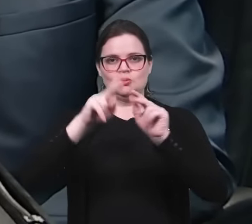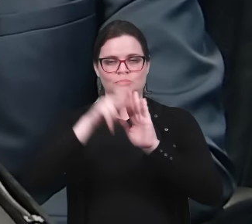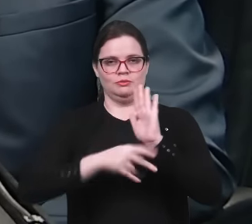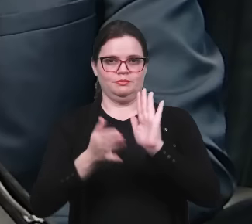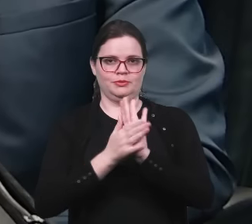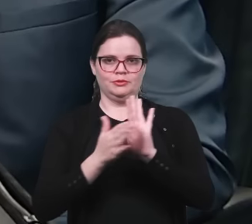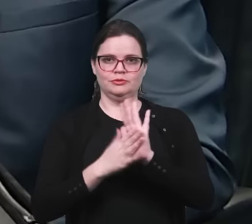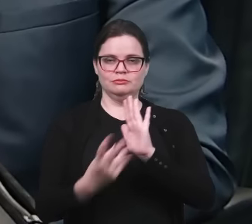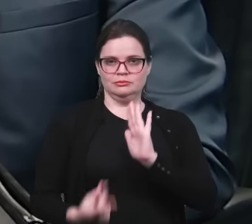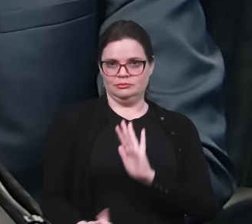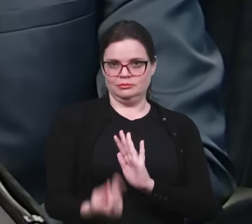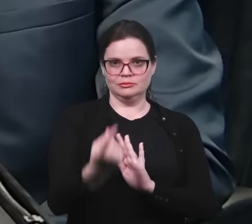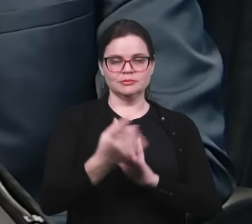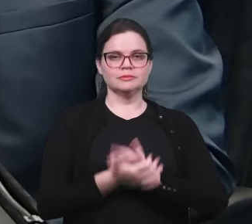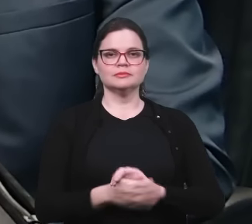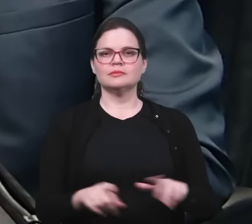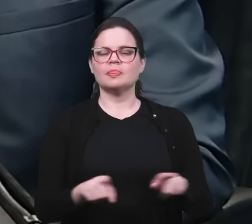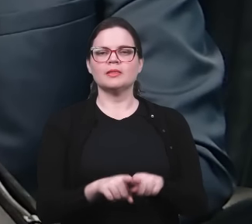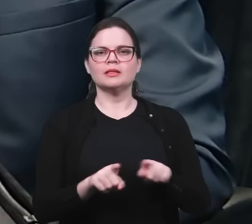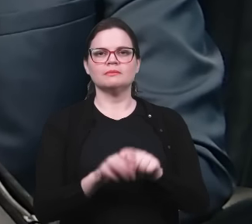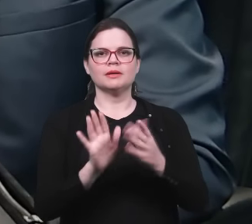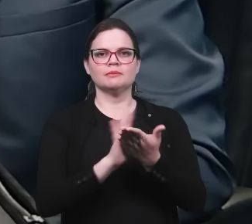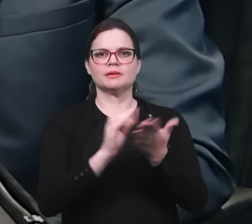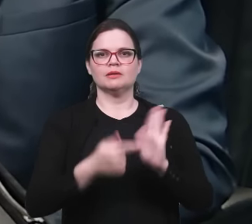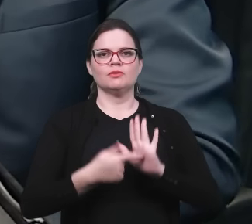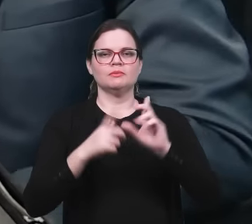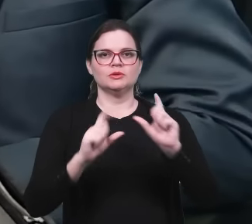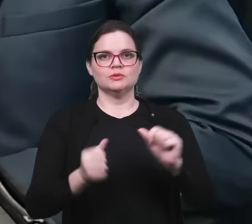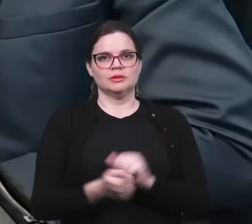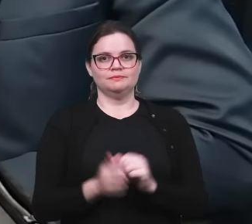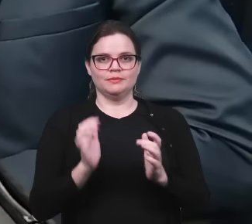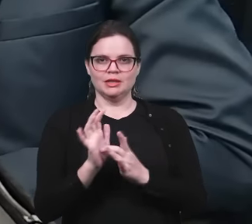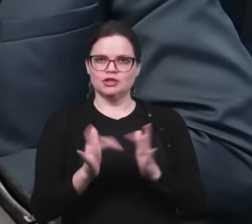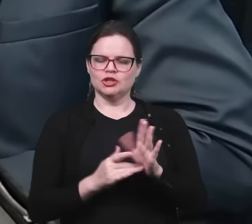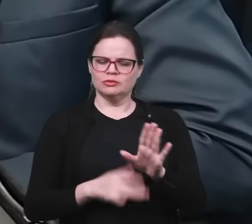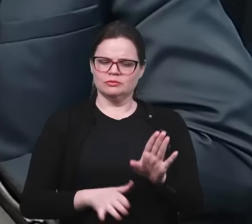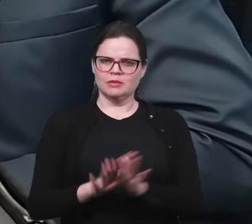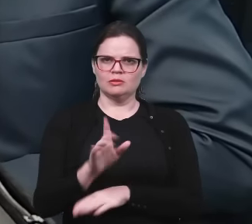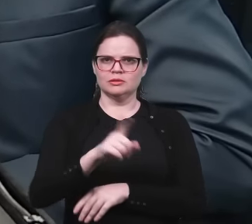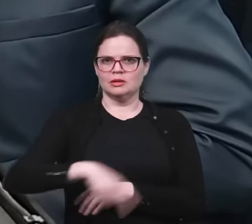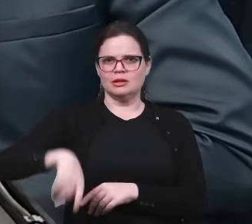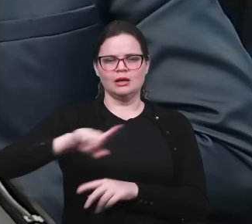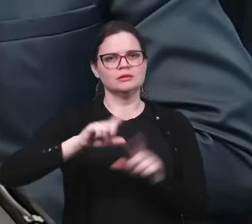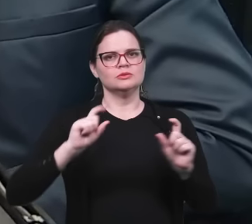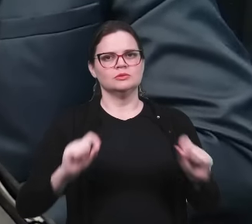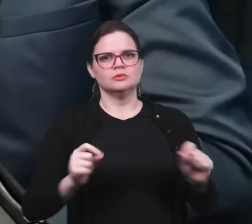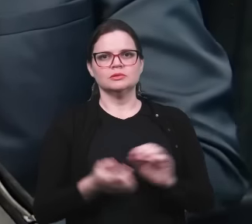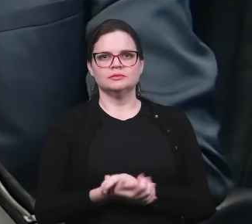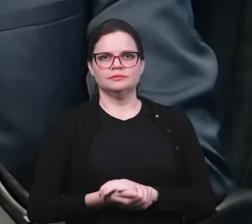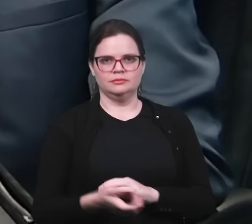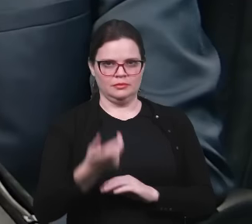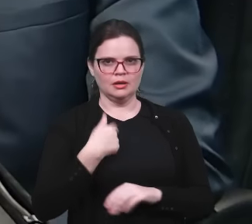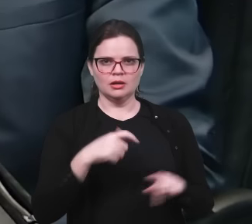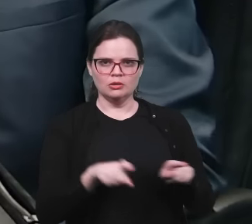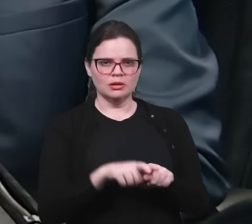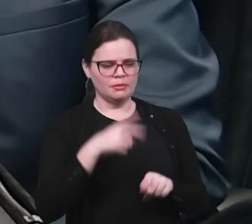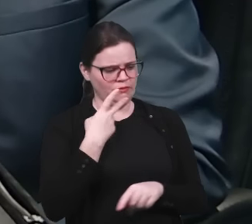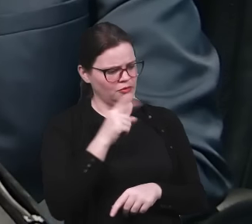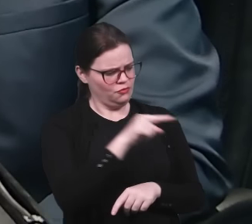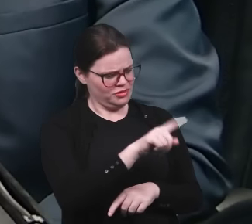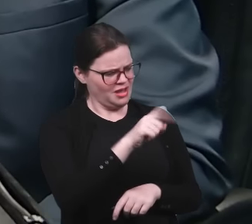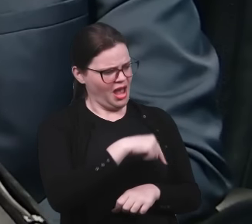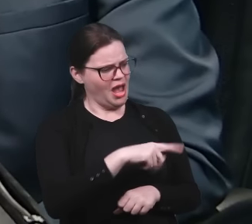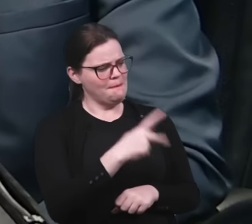Senhor. E a palavra diz que, então o Senhor Jesus diz uma coisa para ele: eu também te digo que tu és